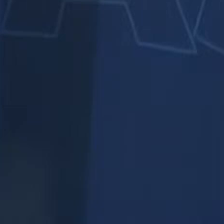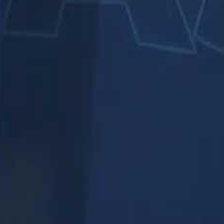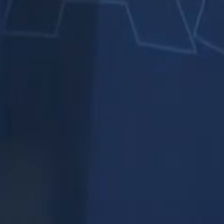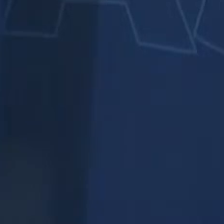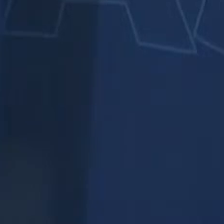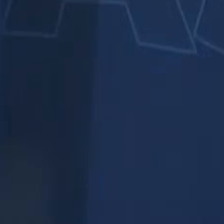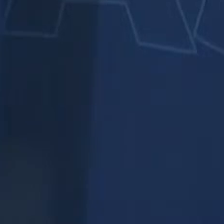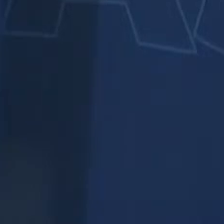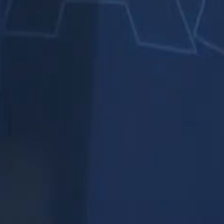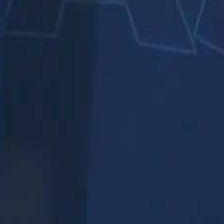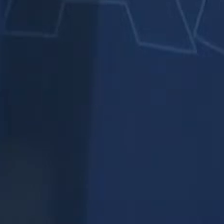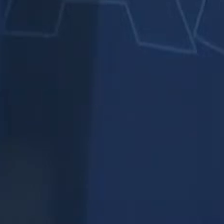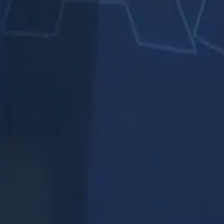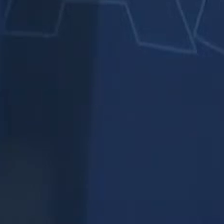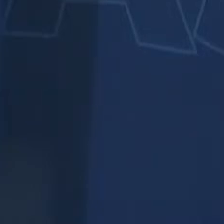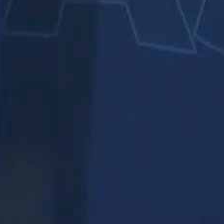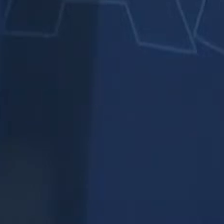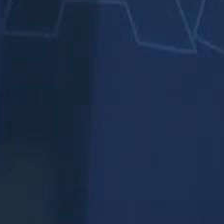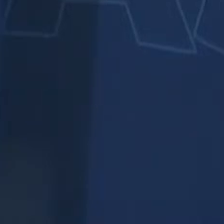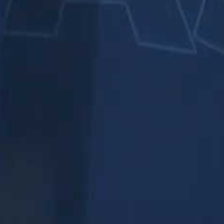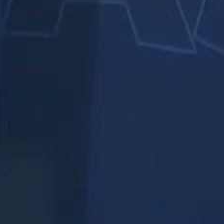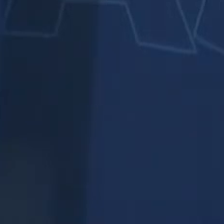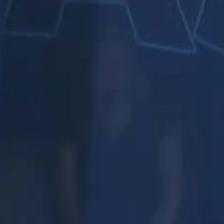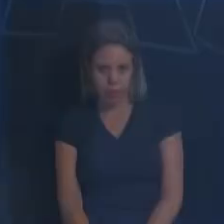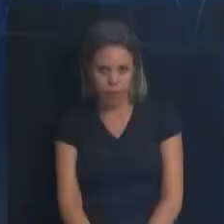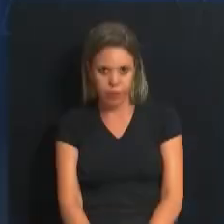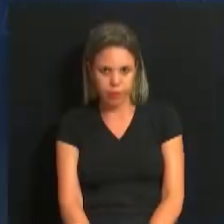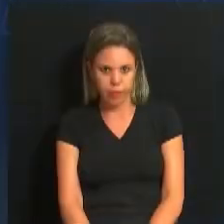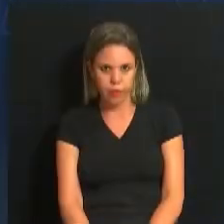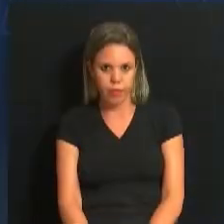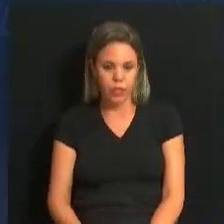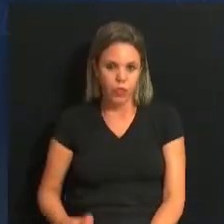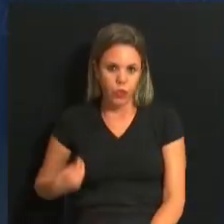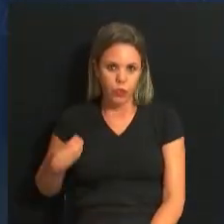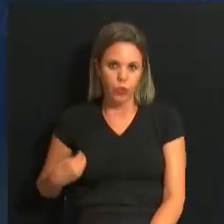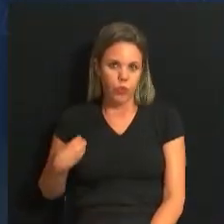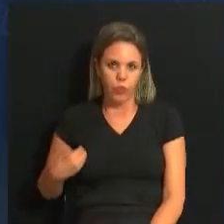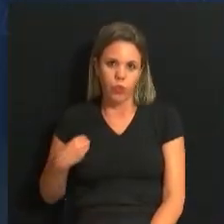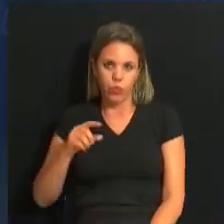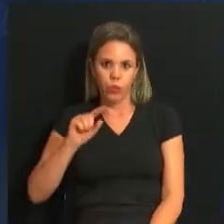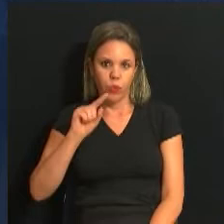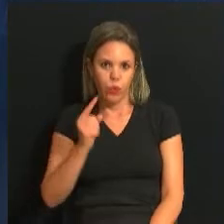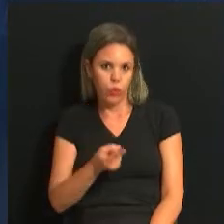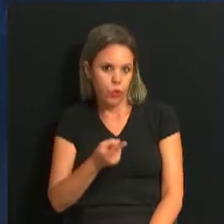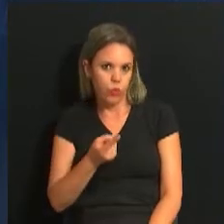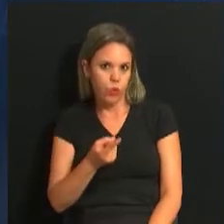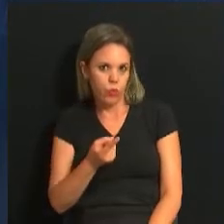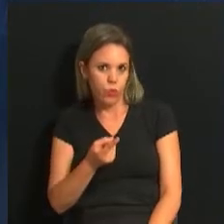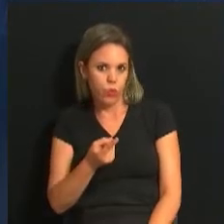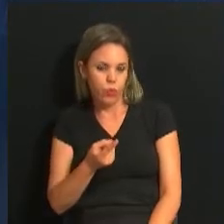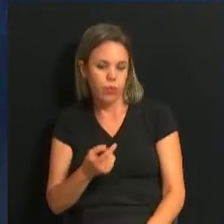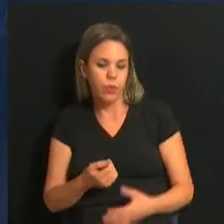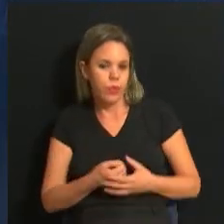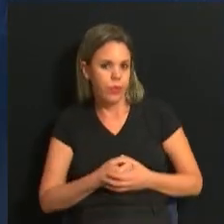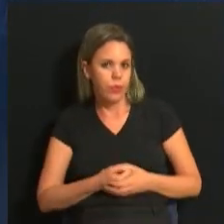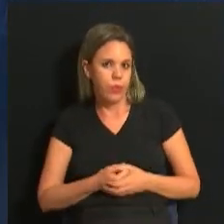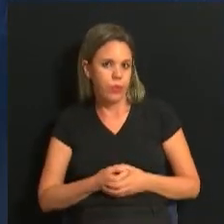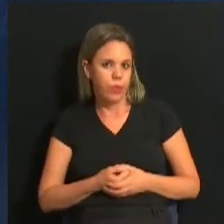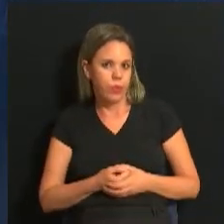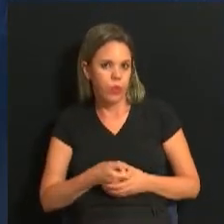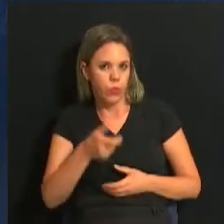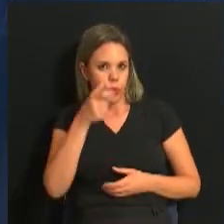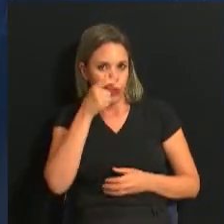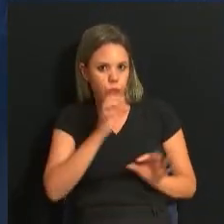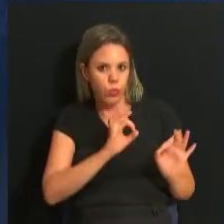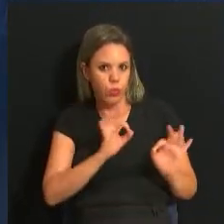Câmara Notícia de volta ao vivo nesta sexta-feira, 13h em ponto. Você que está nos